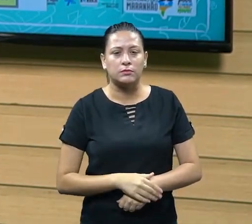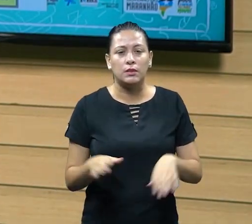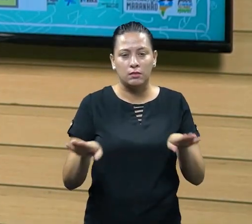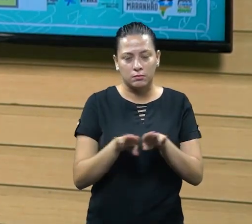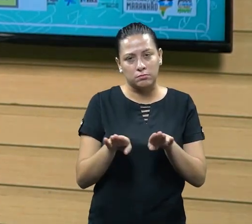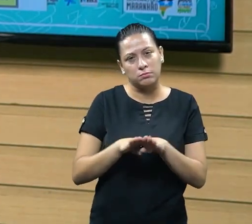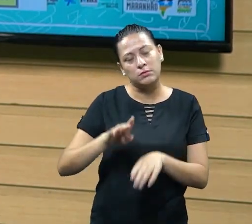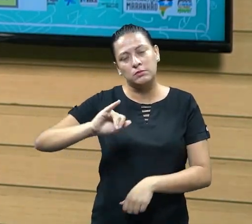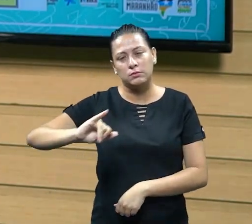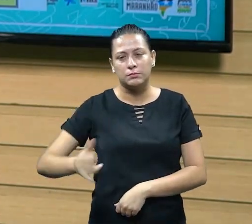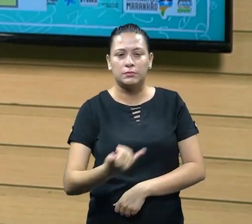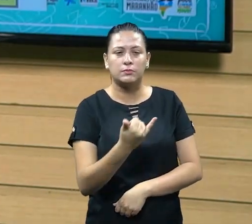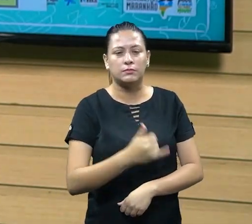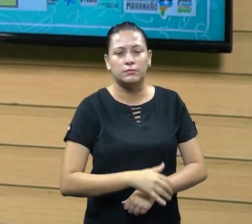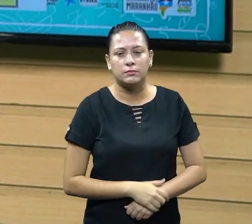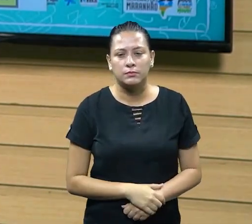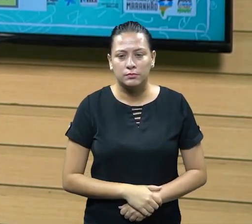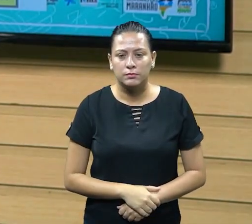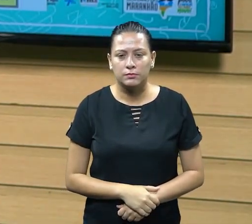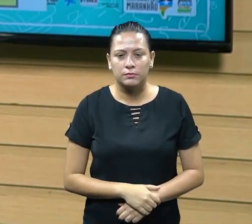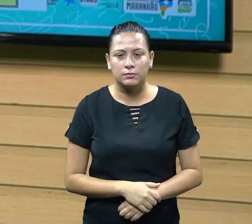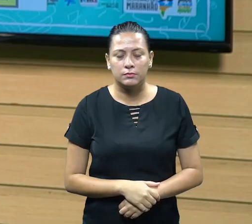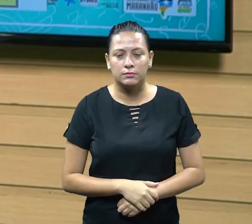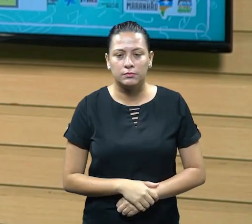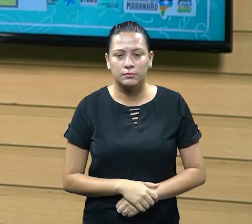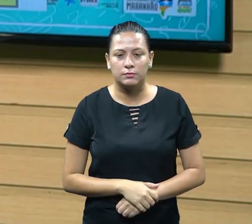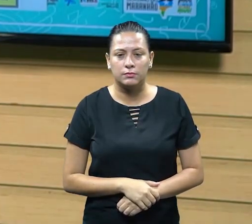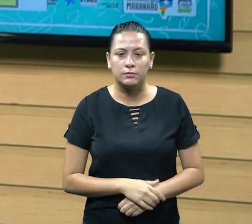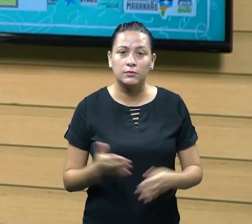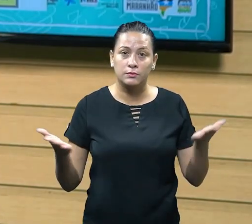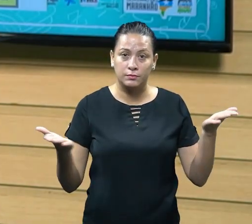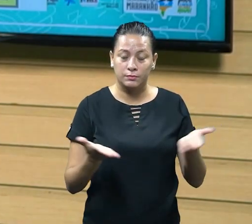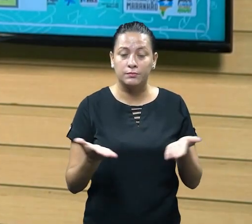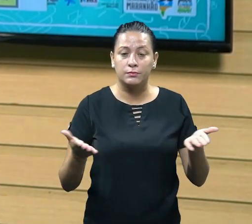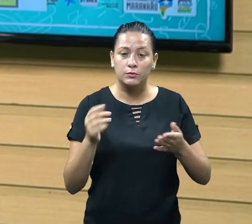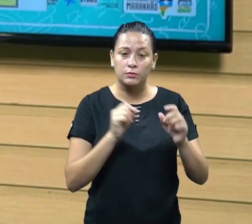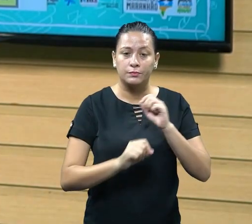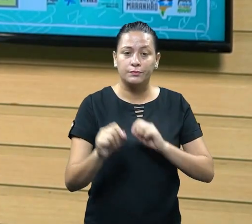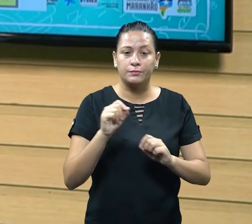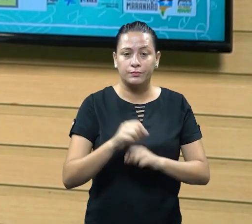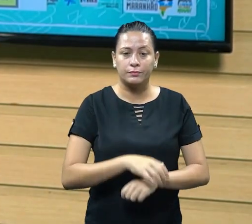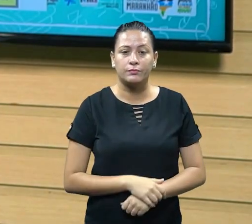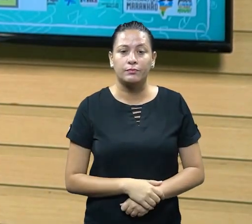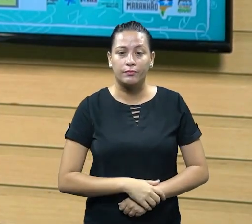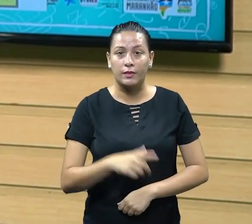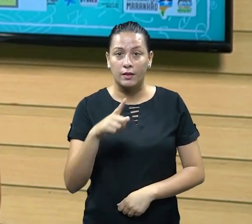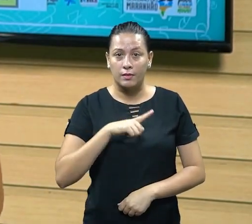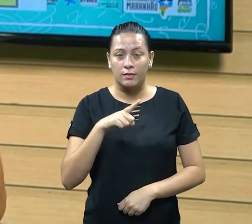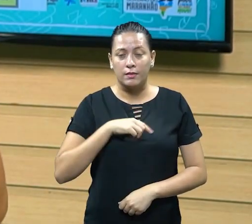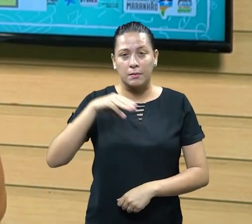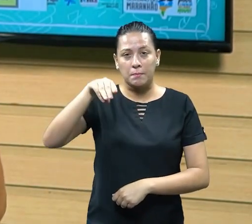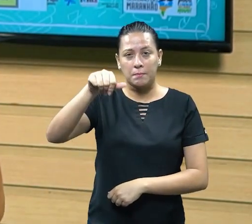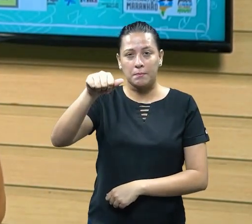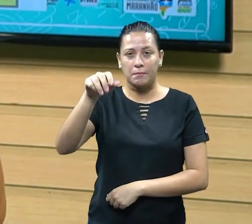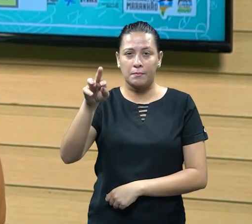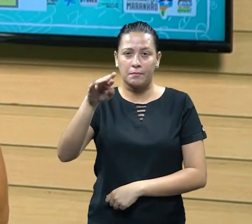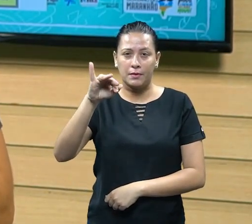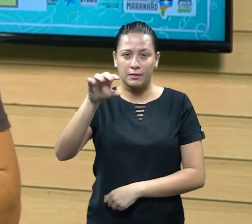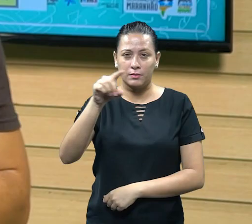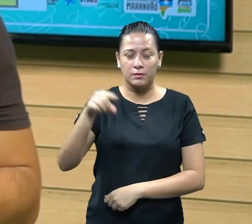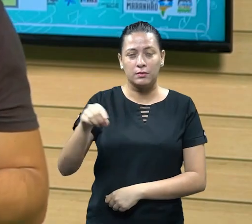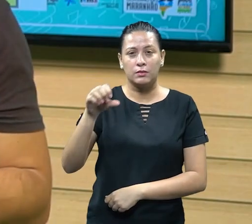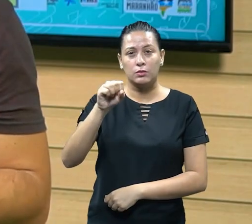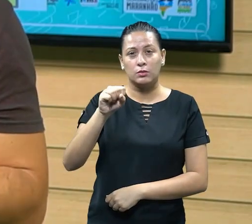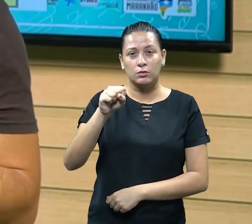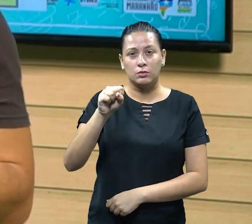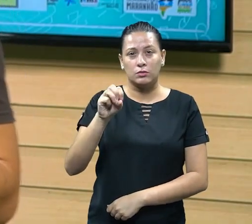nas ameaças, nas oportunidades, né? Lembrando, não é teor das nossas aulas, mas existe uma matriz chamada matriz SWOT, né? O que é